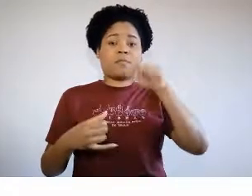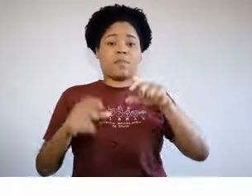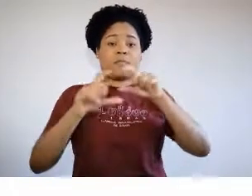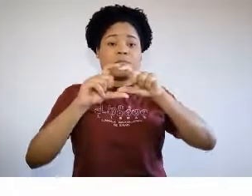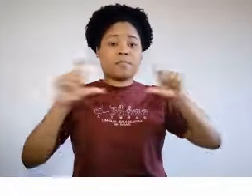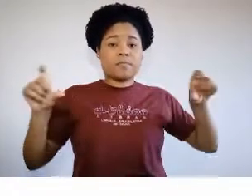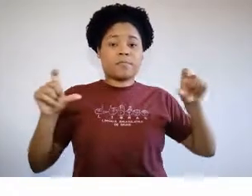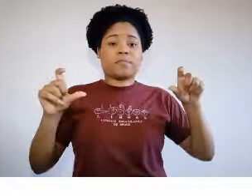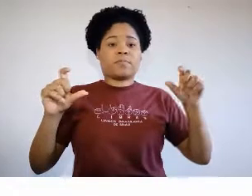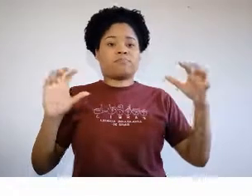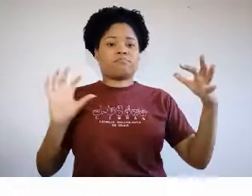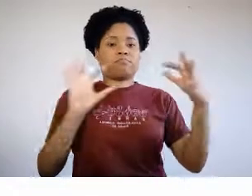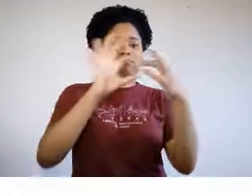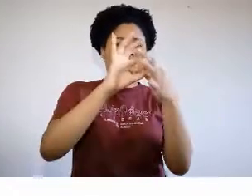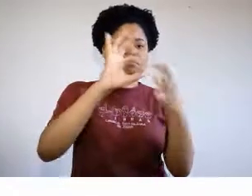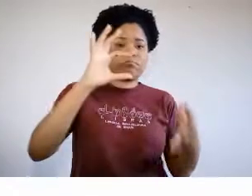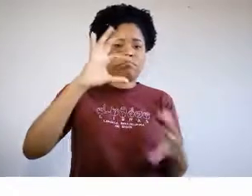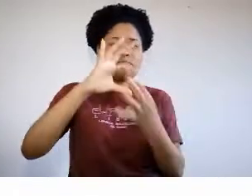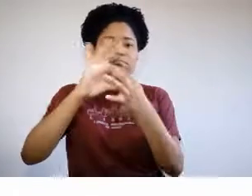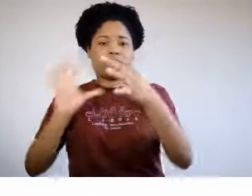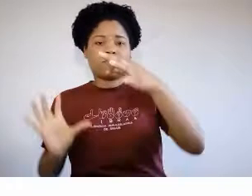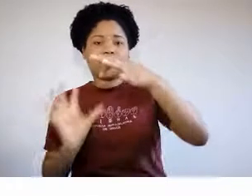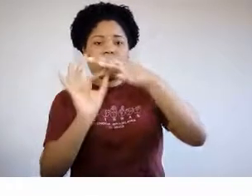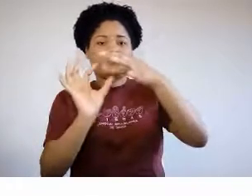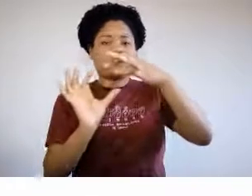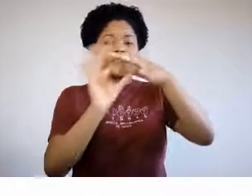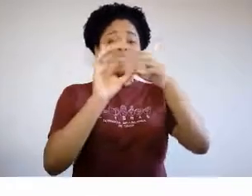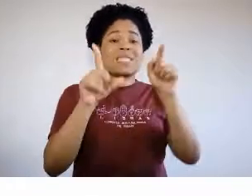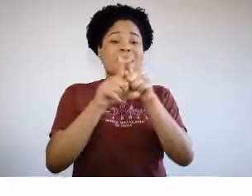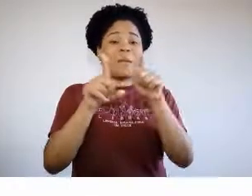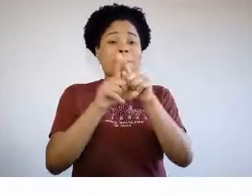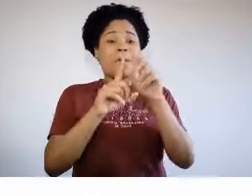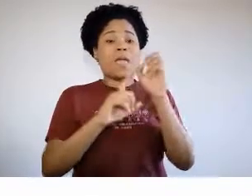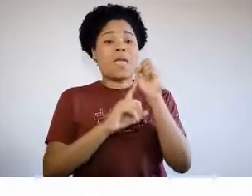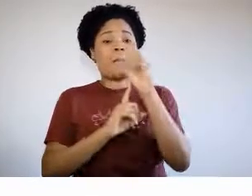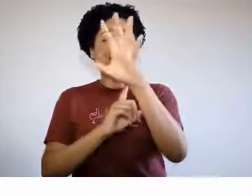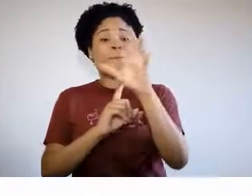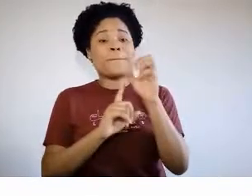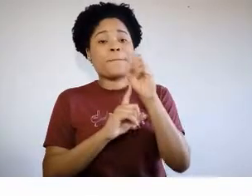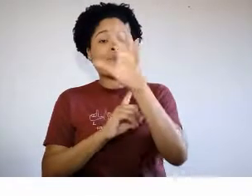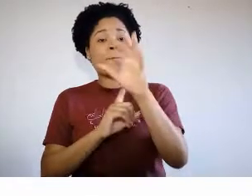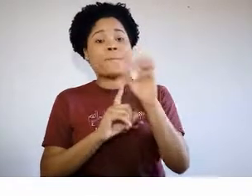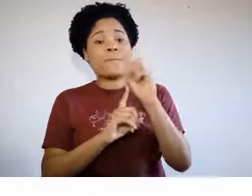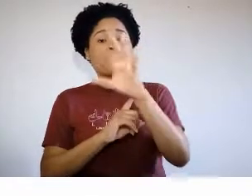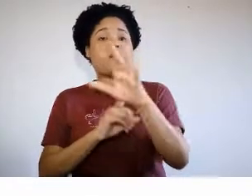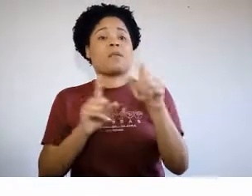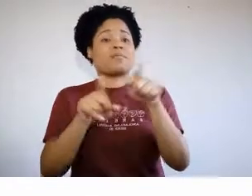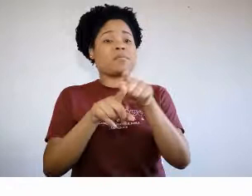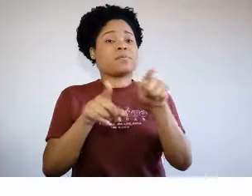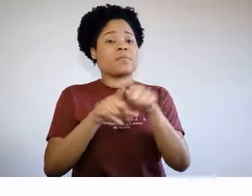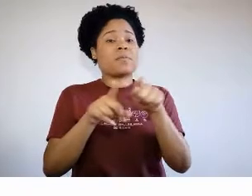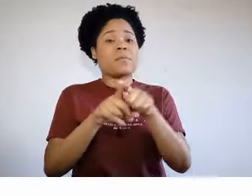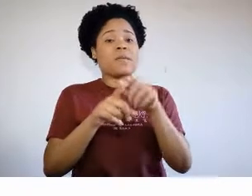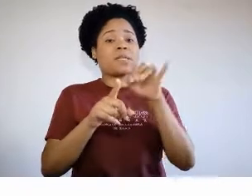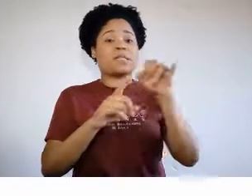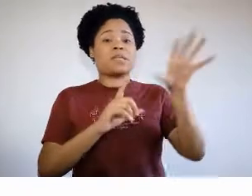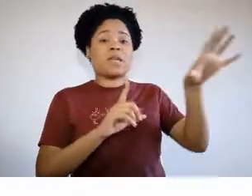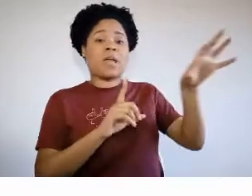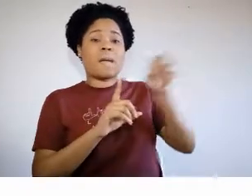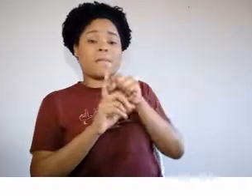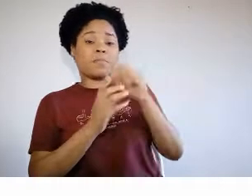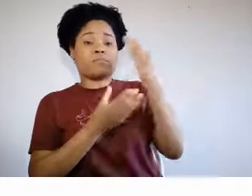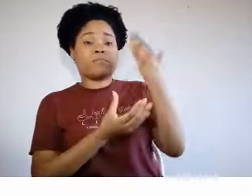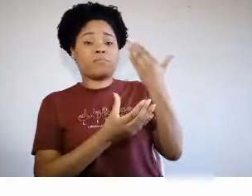né? Então, ele funciona como elemento concentrador da rede. Ele funciona também como repetidor de sinal, né? Quando